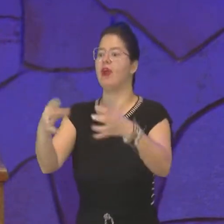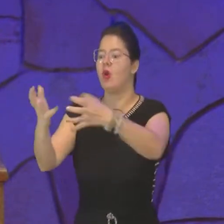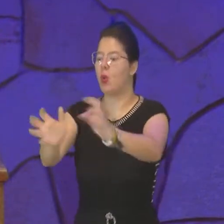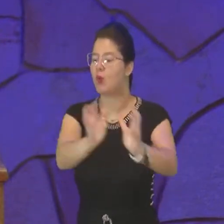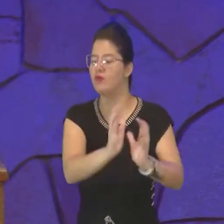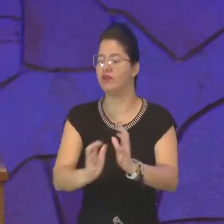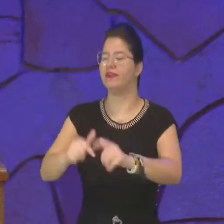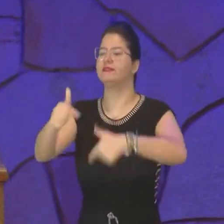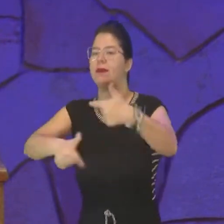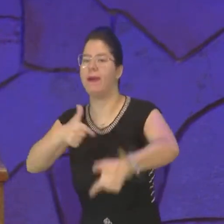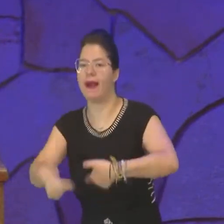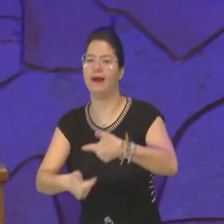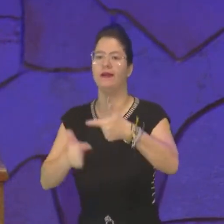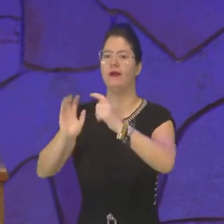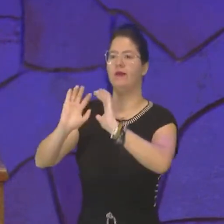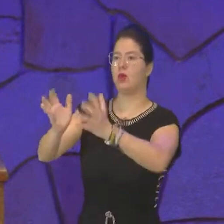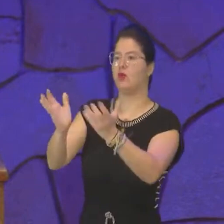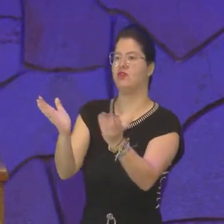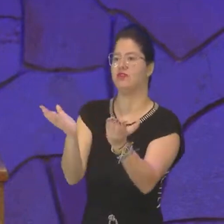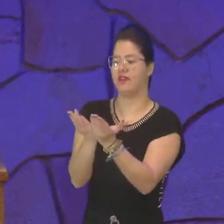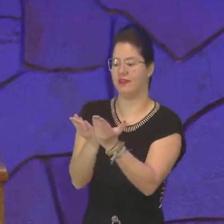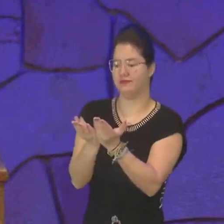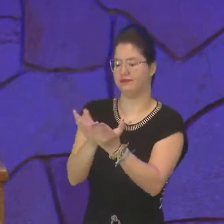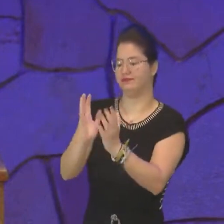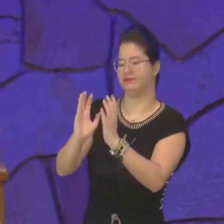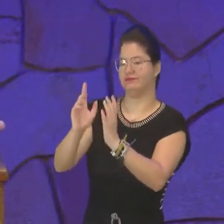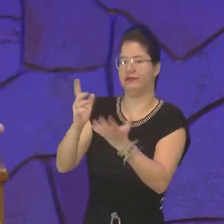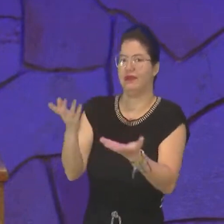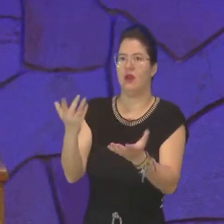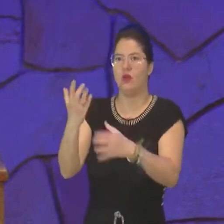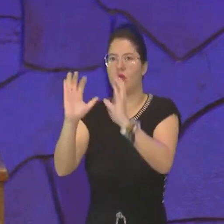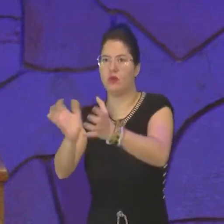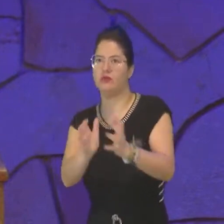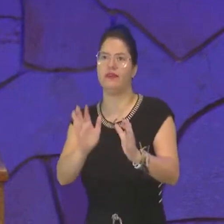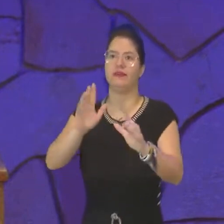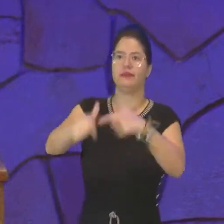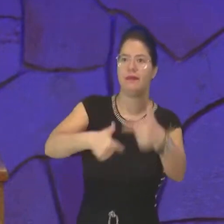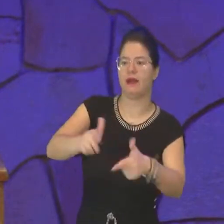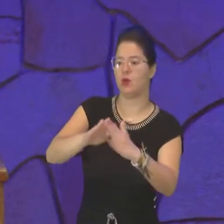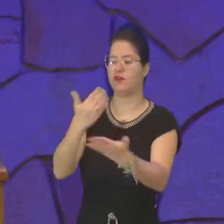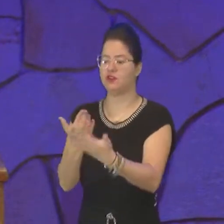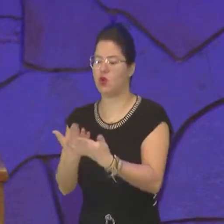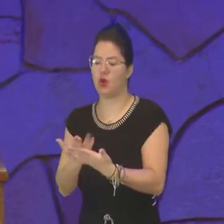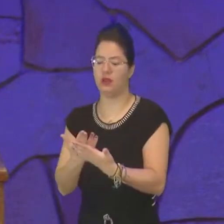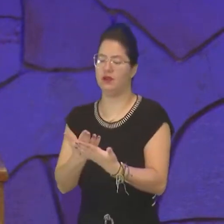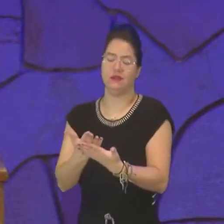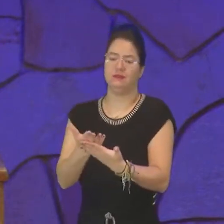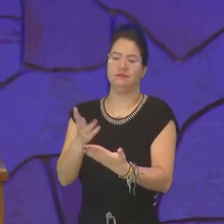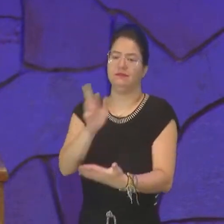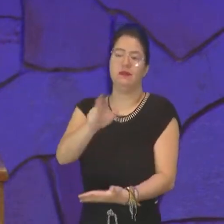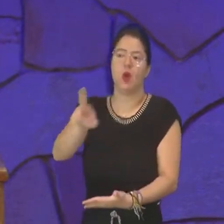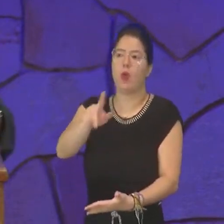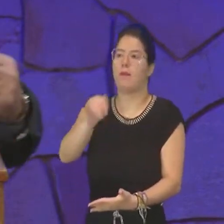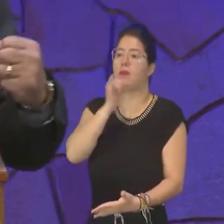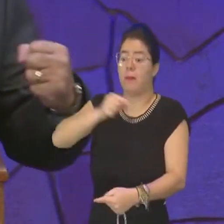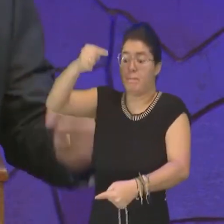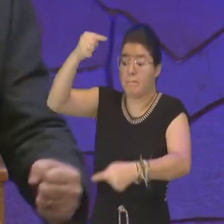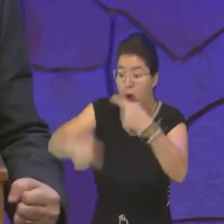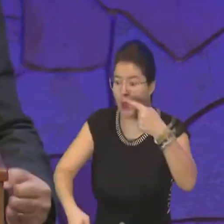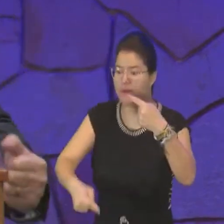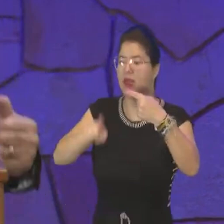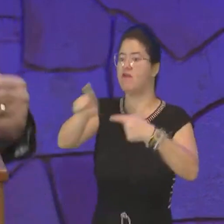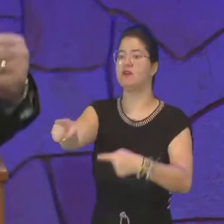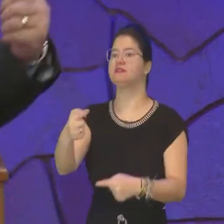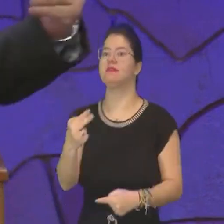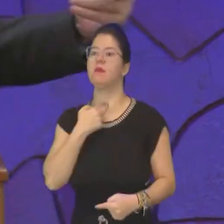ou que nós seríamos retirados da terra, conforme a própria palavra do Senhor nos diz. Paulo não está aqui nos